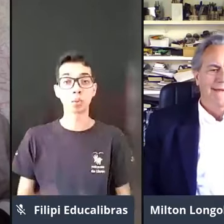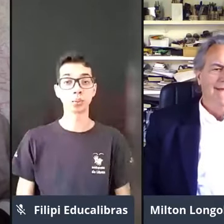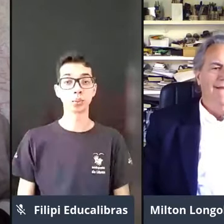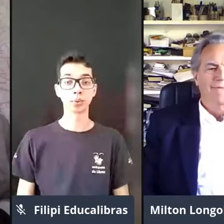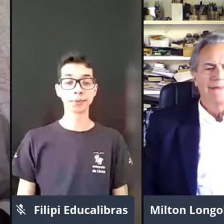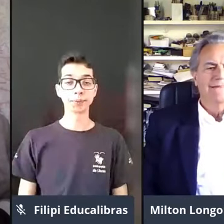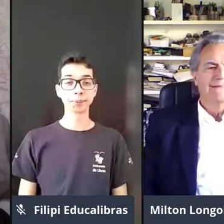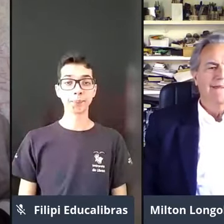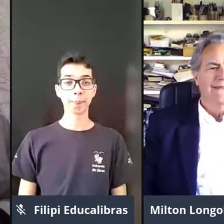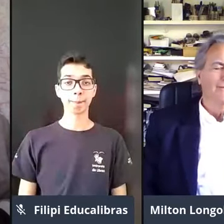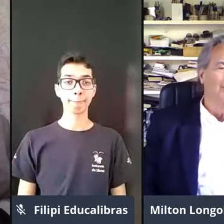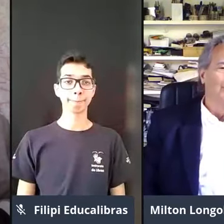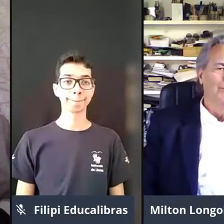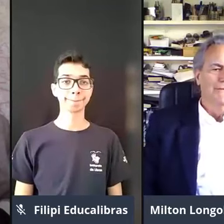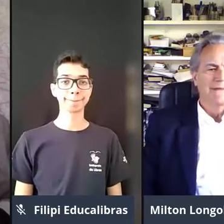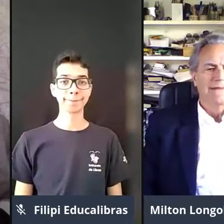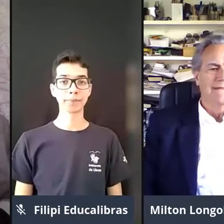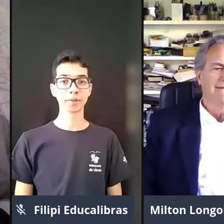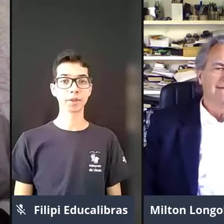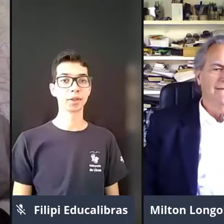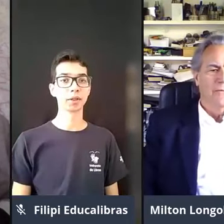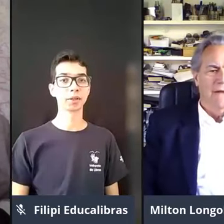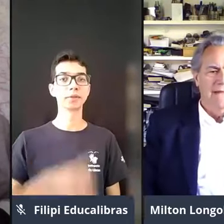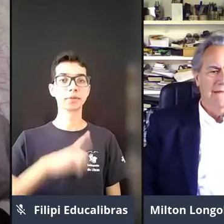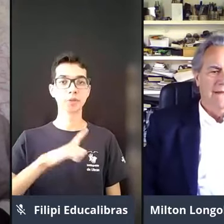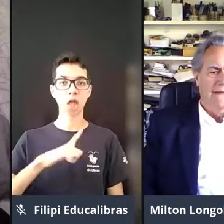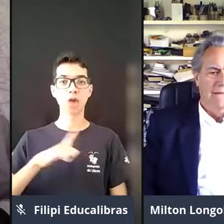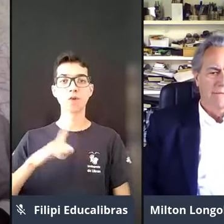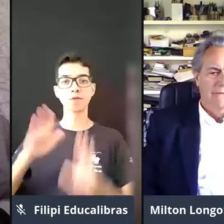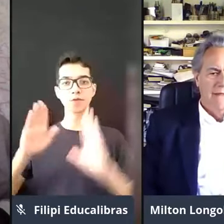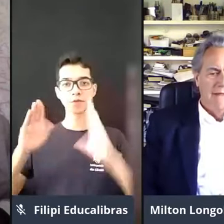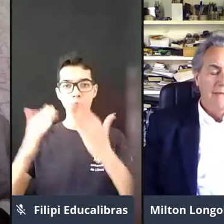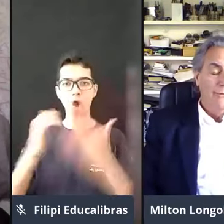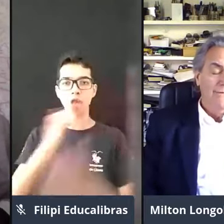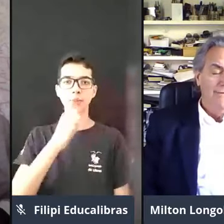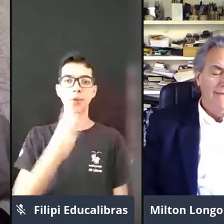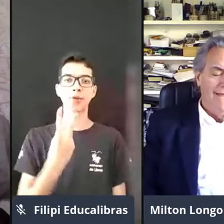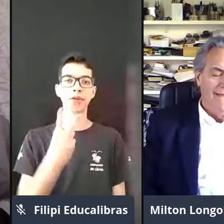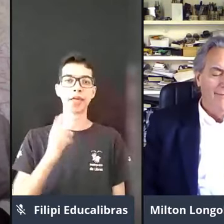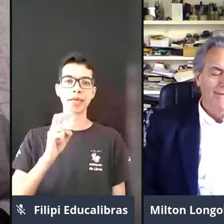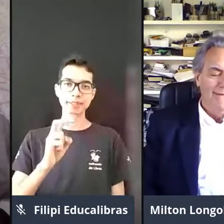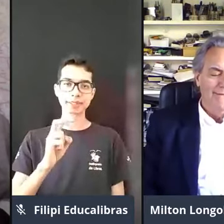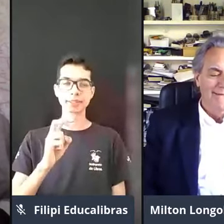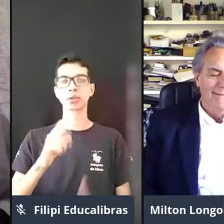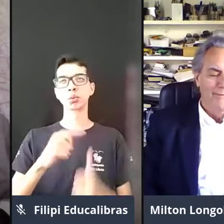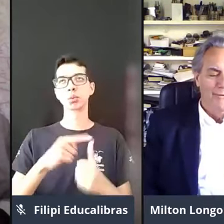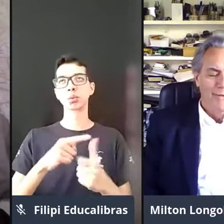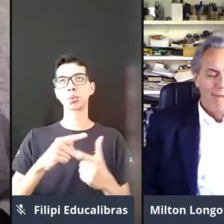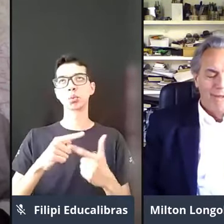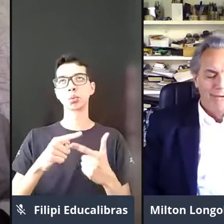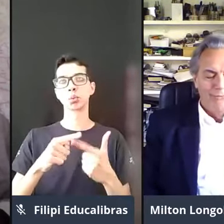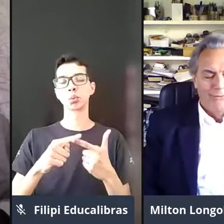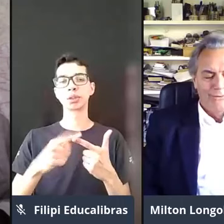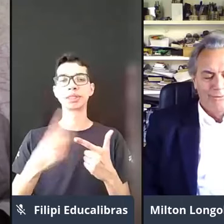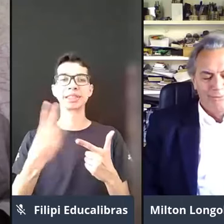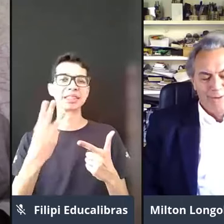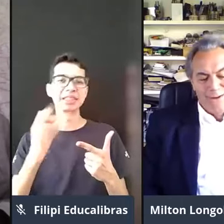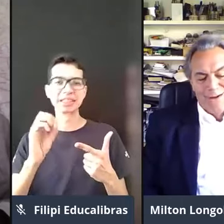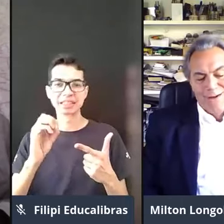segmentos 25, 35, 40 anos. Inclusive, muitas vezes eu vou